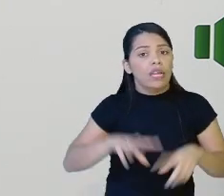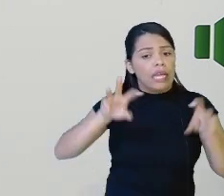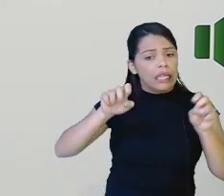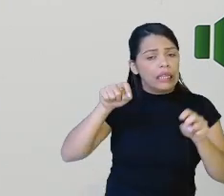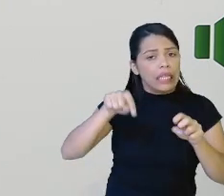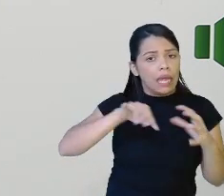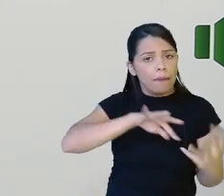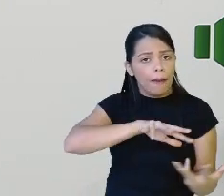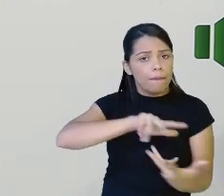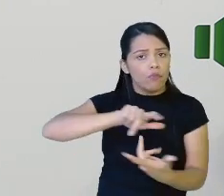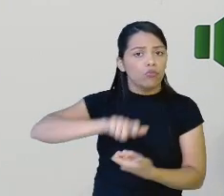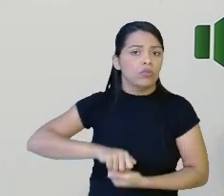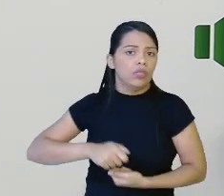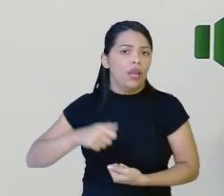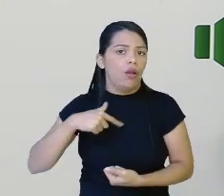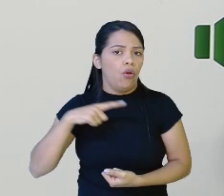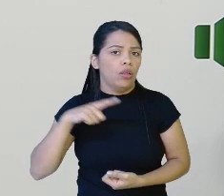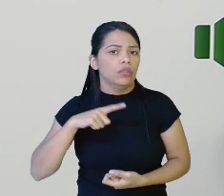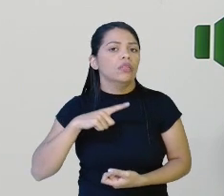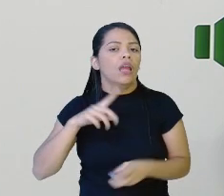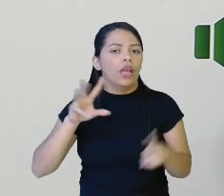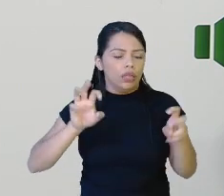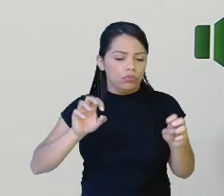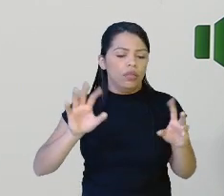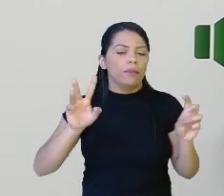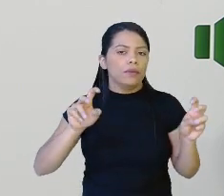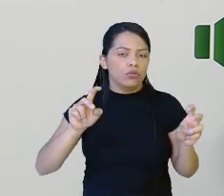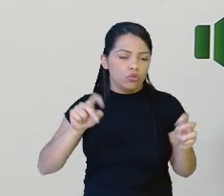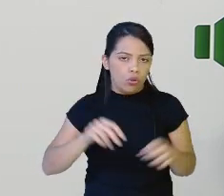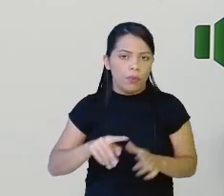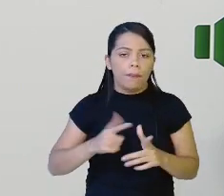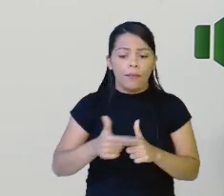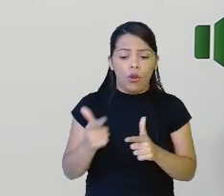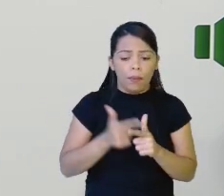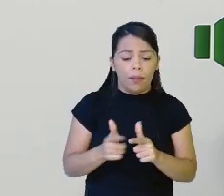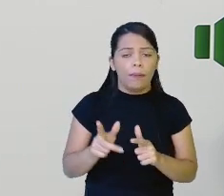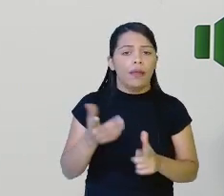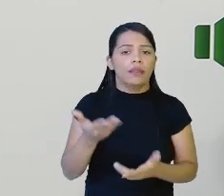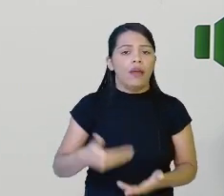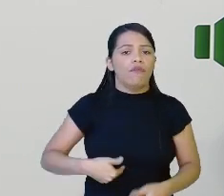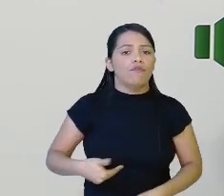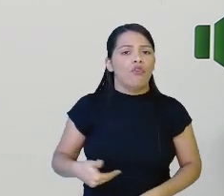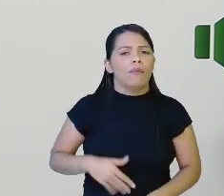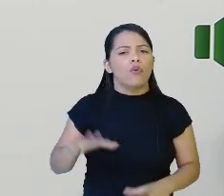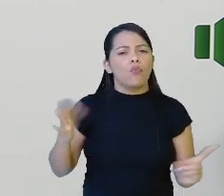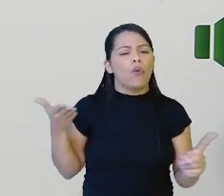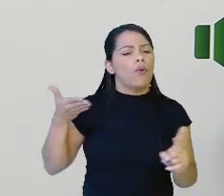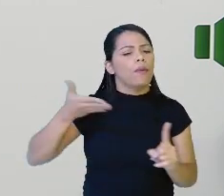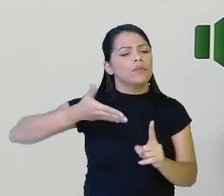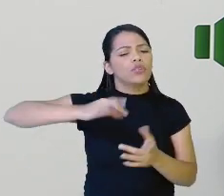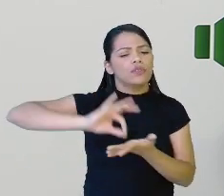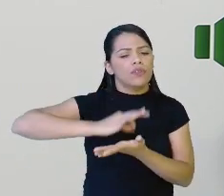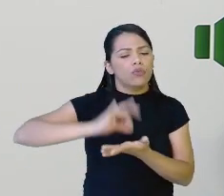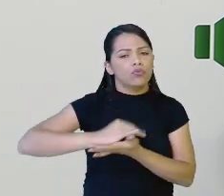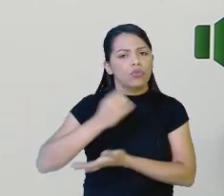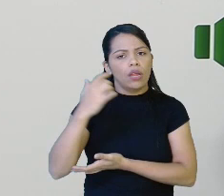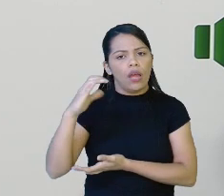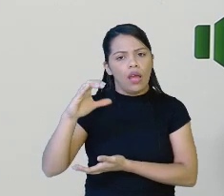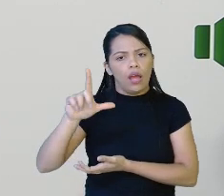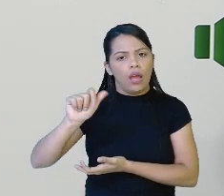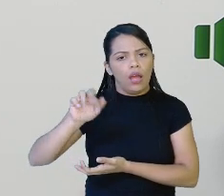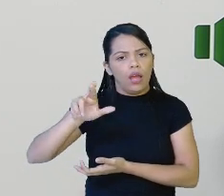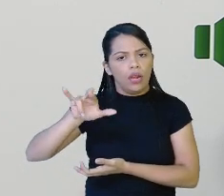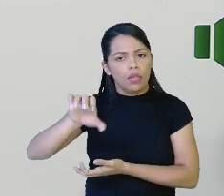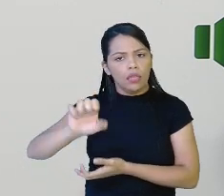esse problema da fome? Qual foi a intenção de Clarice Lispector em criar essa crônica, em escrever? Criar